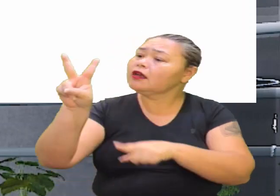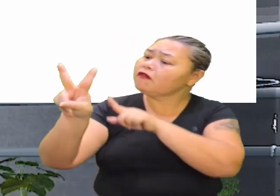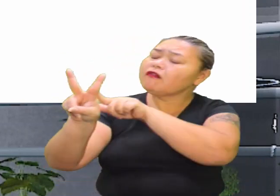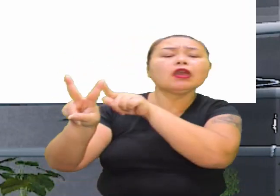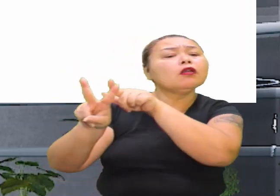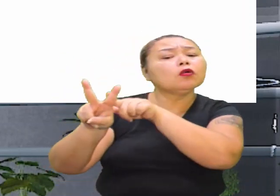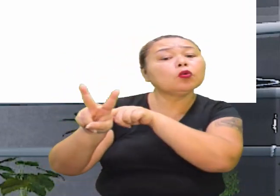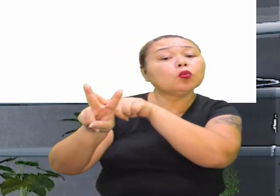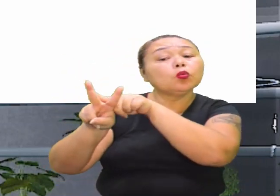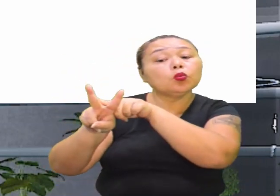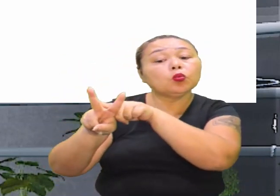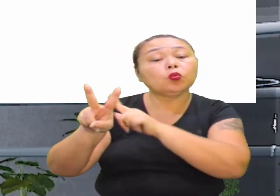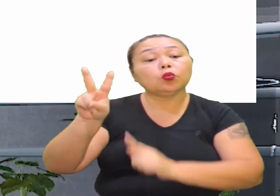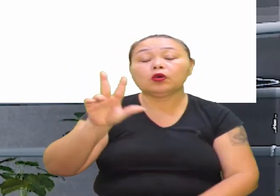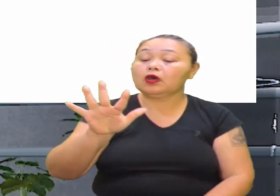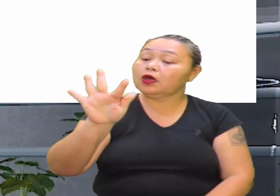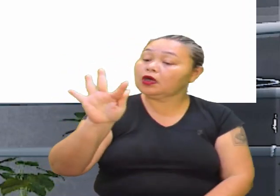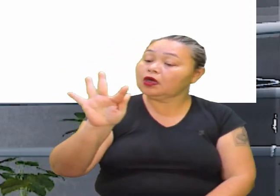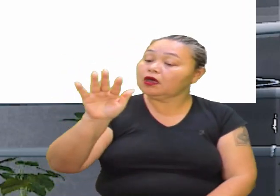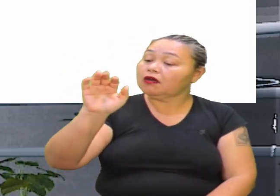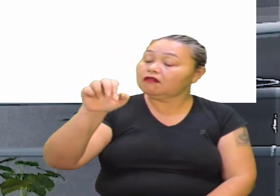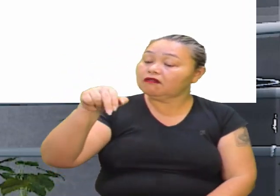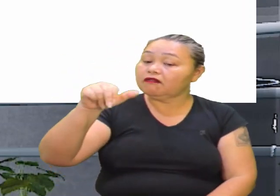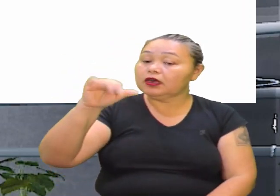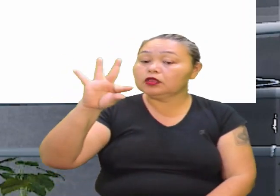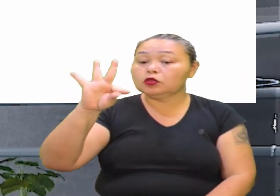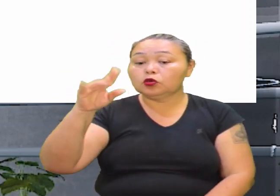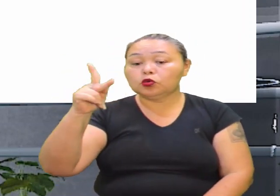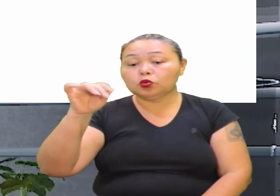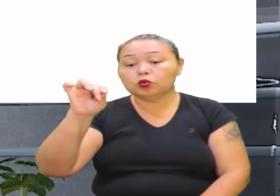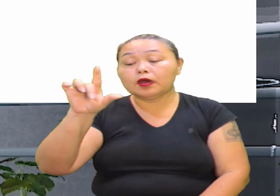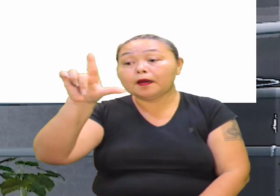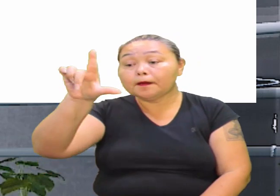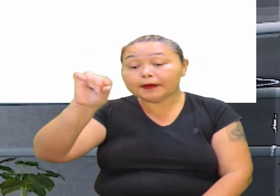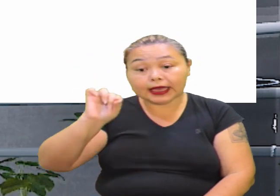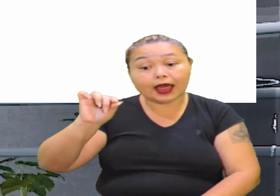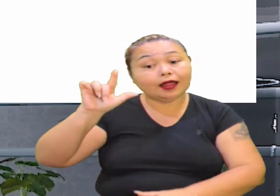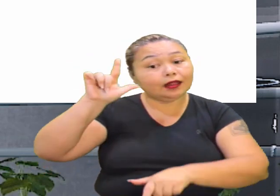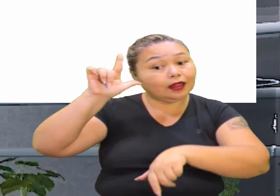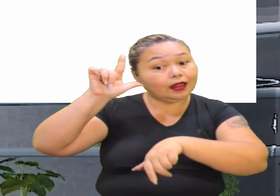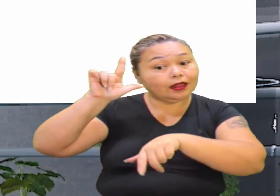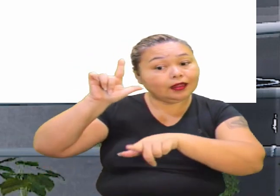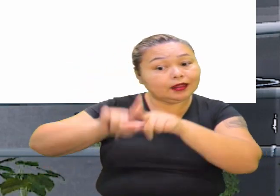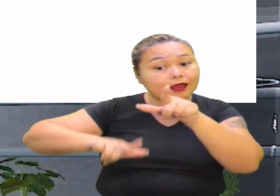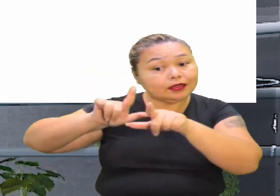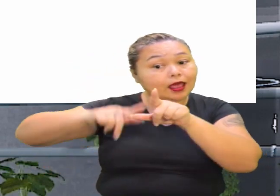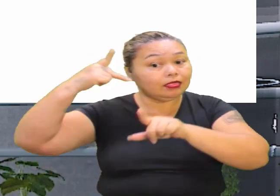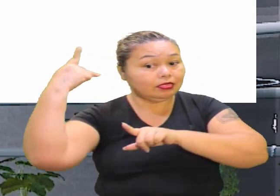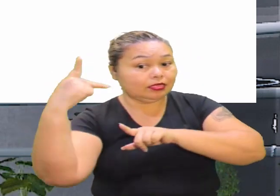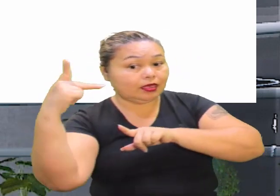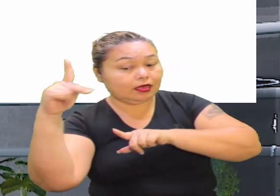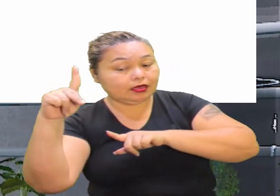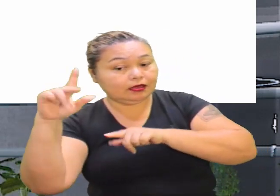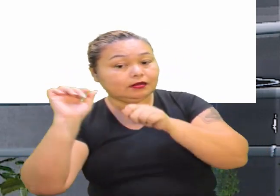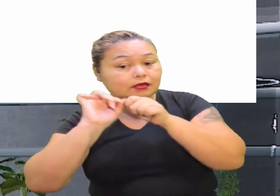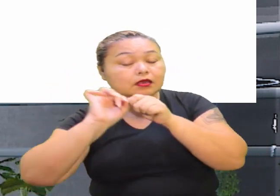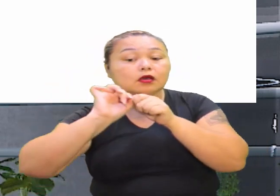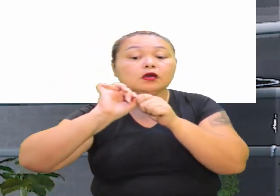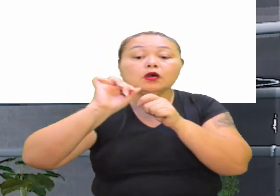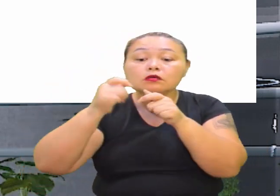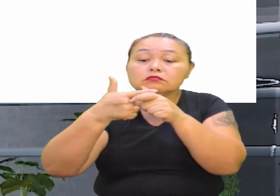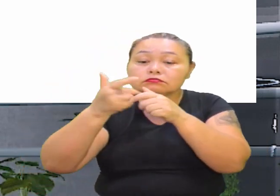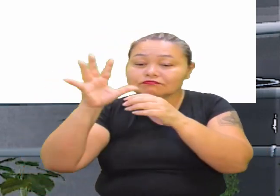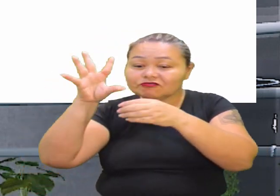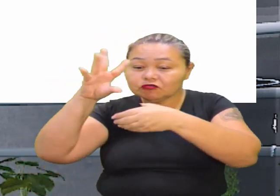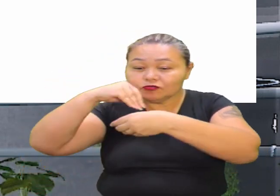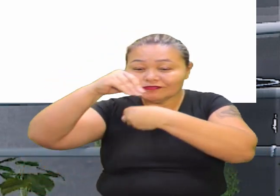Porque o fenótipo verde se pega a letra dele, porque ele é o que é